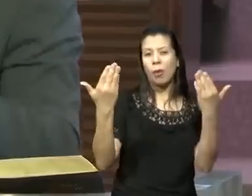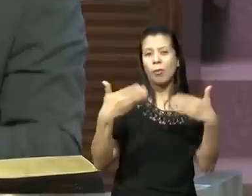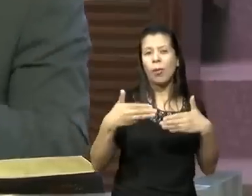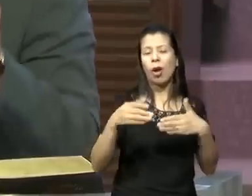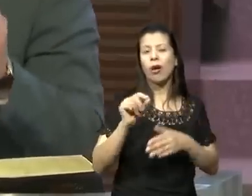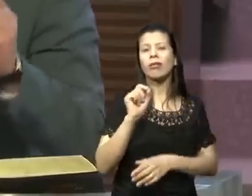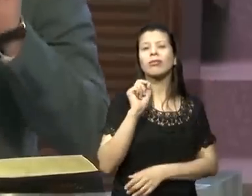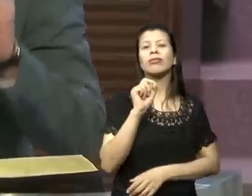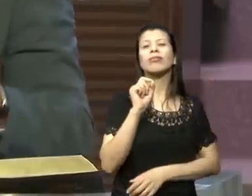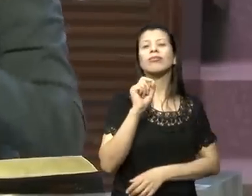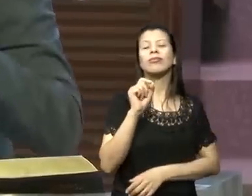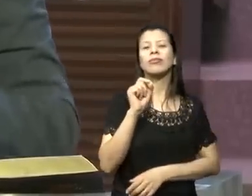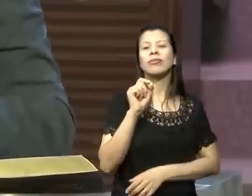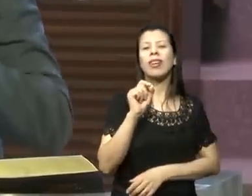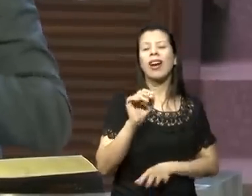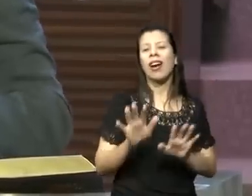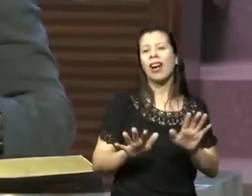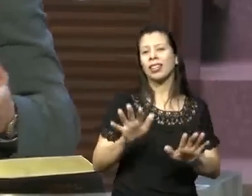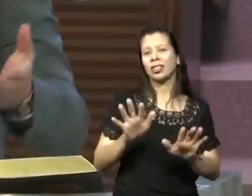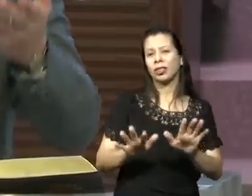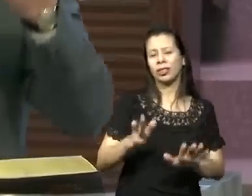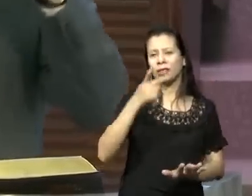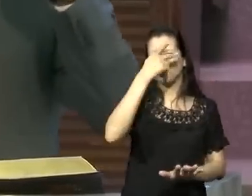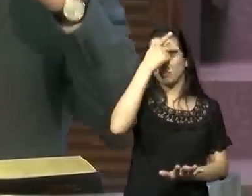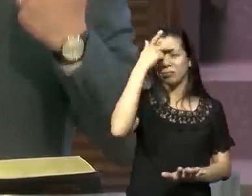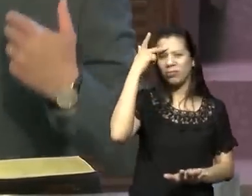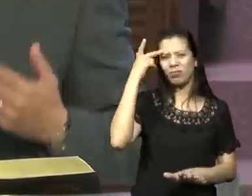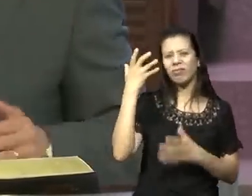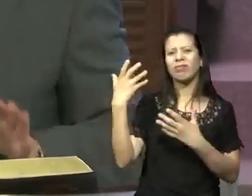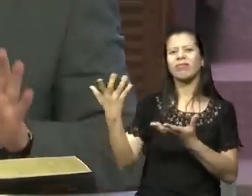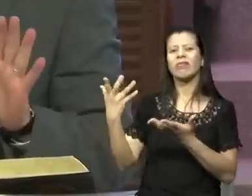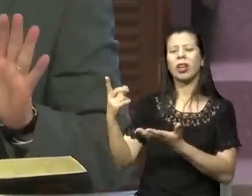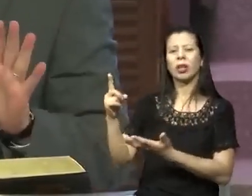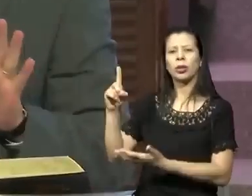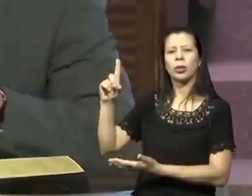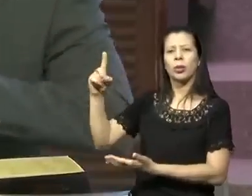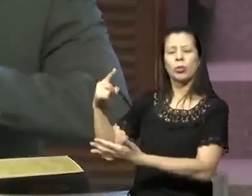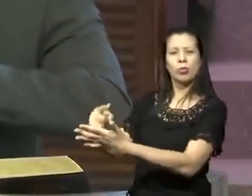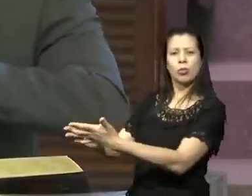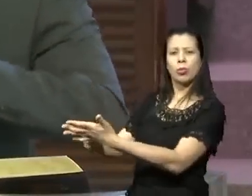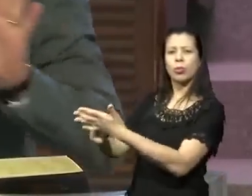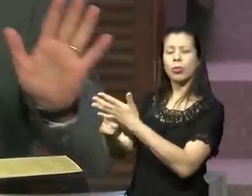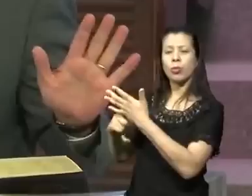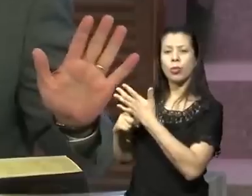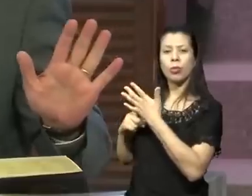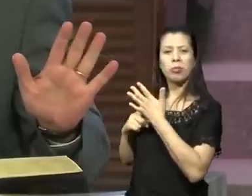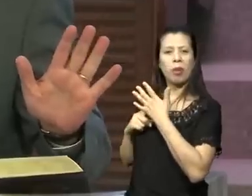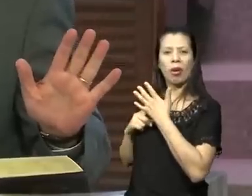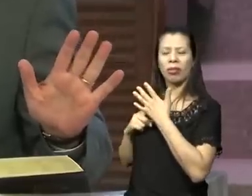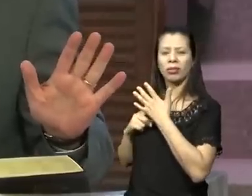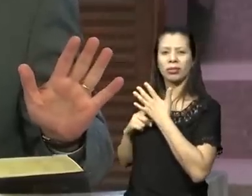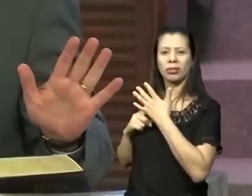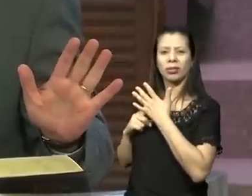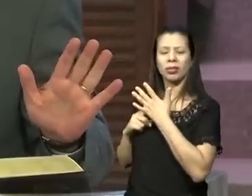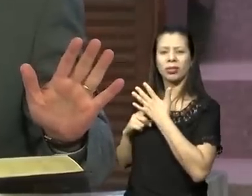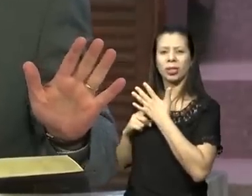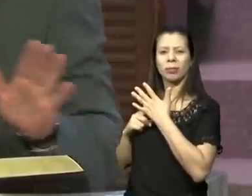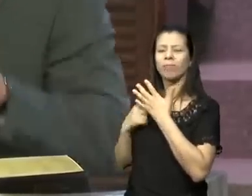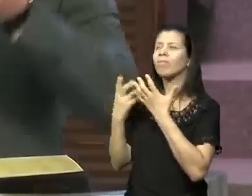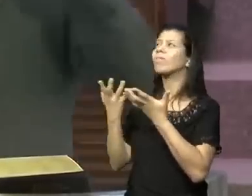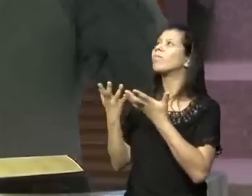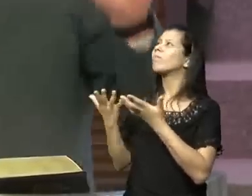tentando obrigar a Deus Agir de acordo com as suas próprias propostas isso aqui é só explicação da palavra